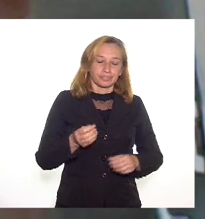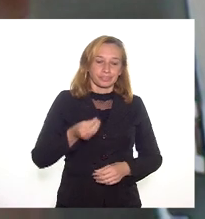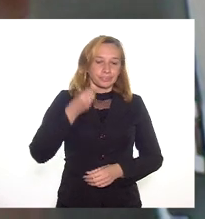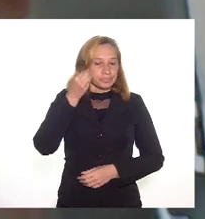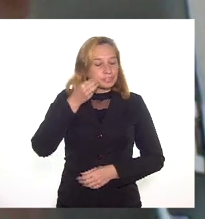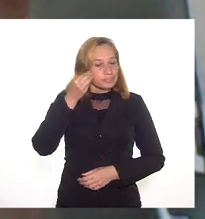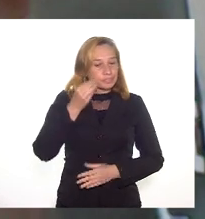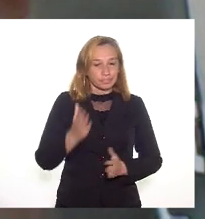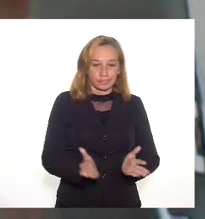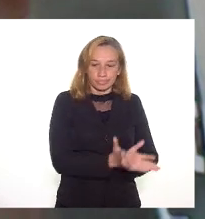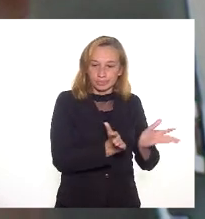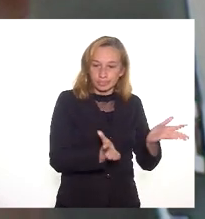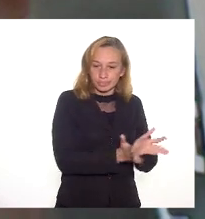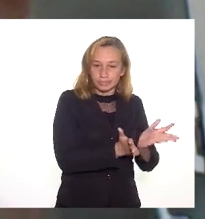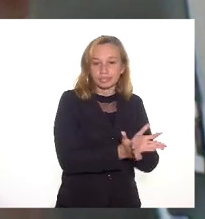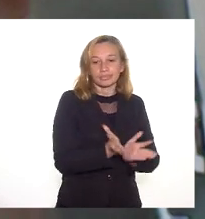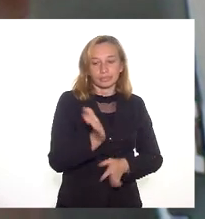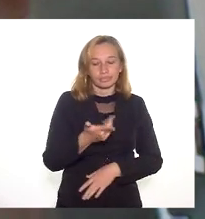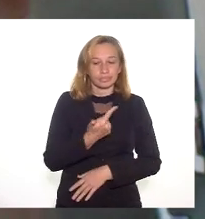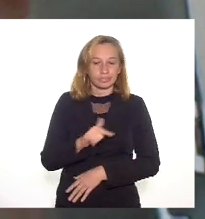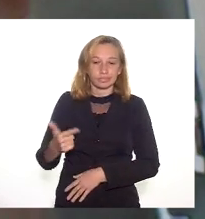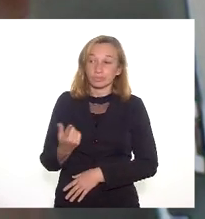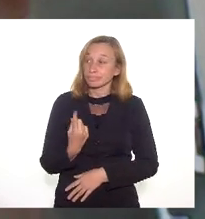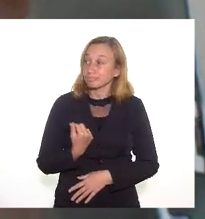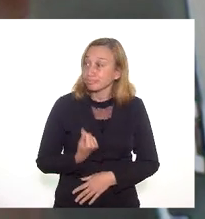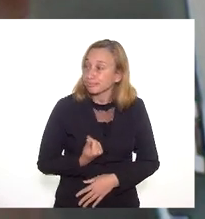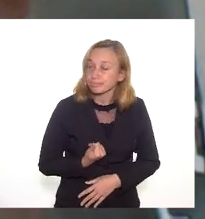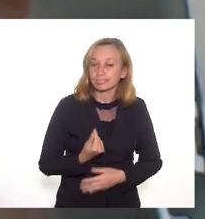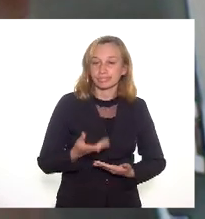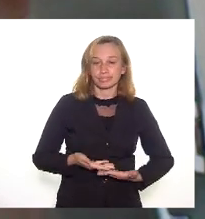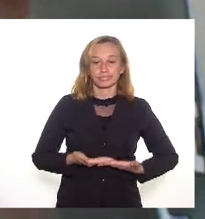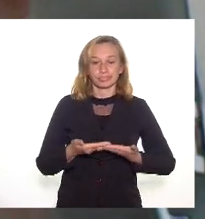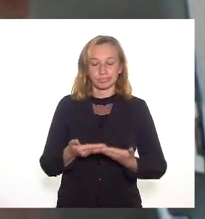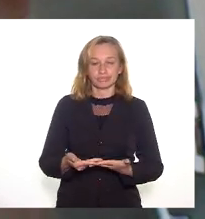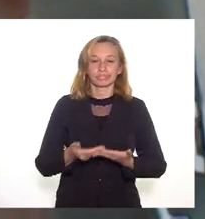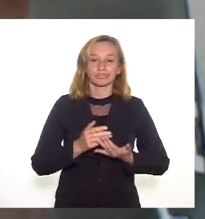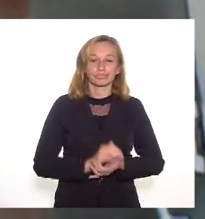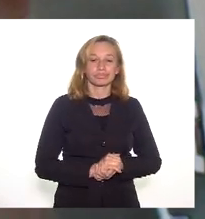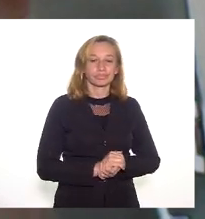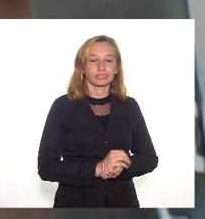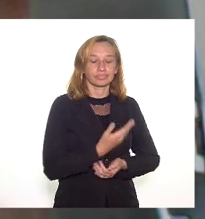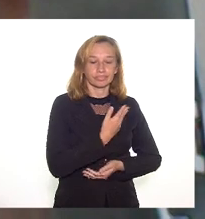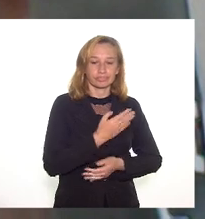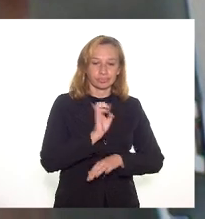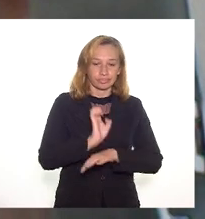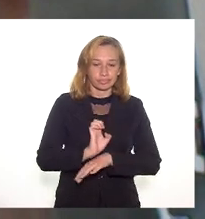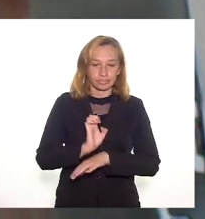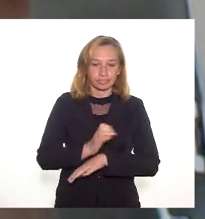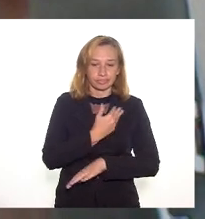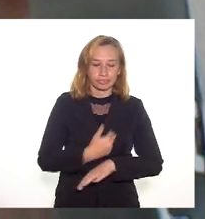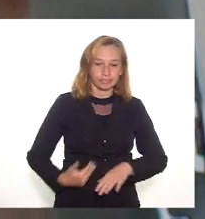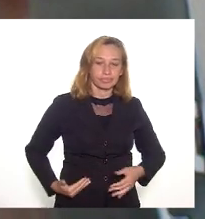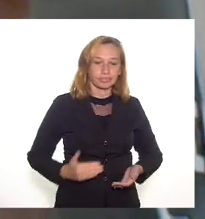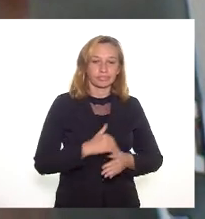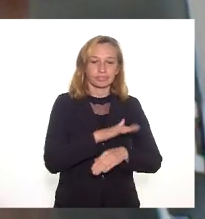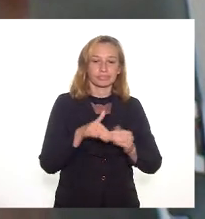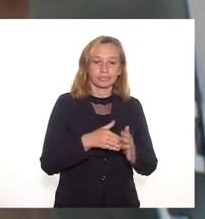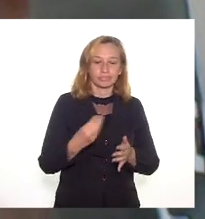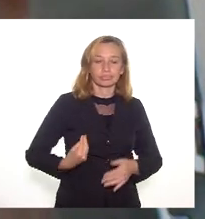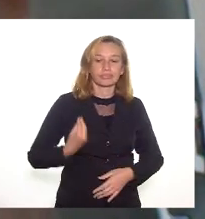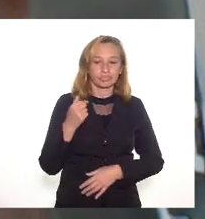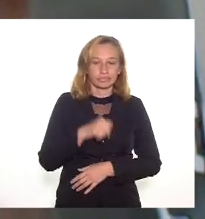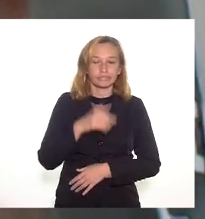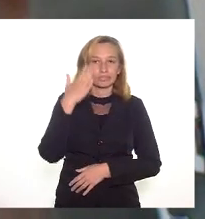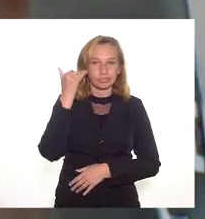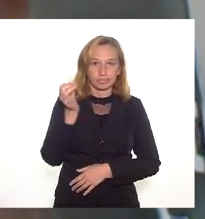já que não tem dinheiro para poder comprar um óculos, de ter ofertado esses óculos através do governo do Estado. Porém, todos que estão aqui no Parlamento